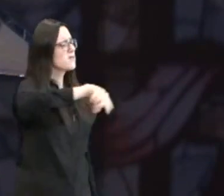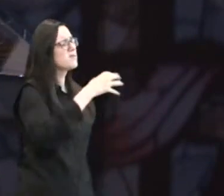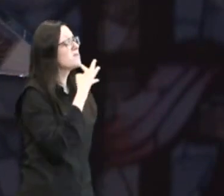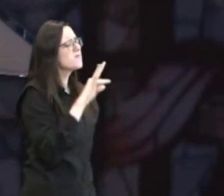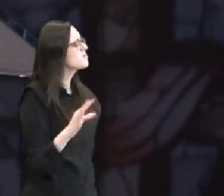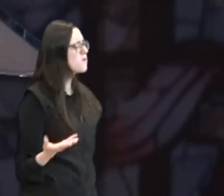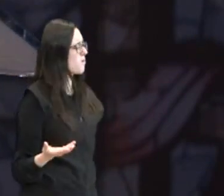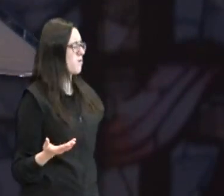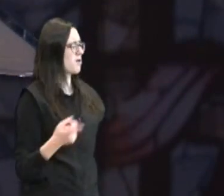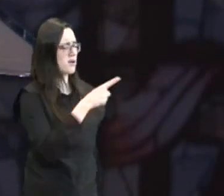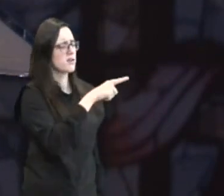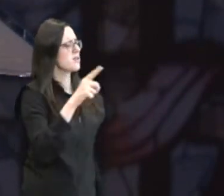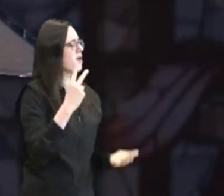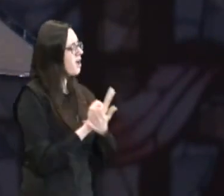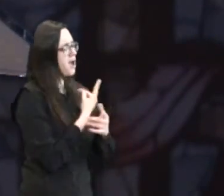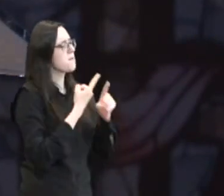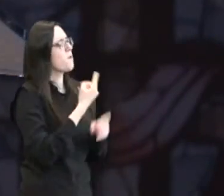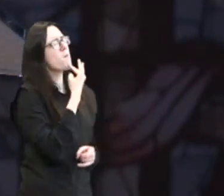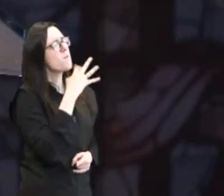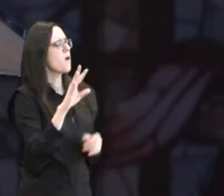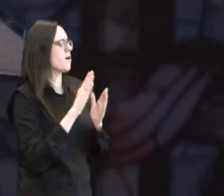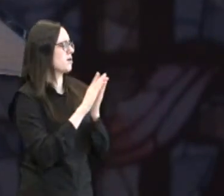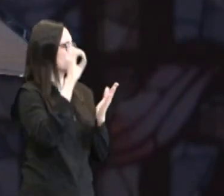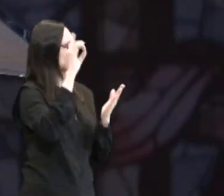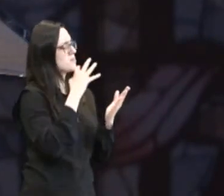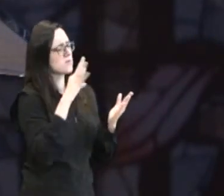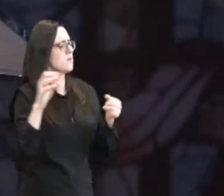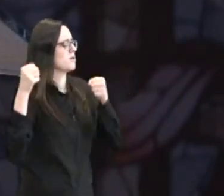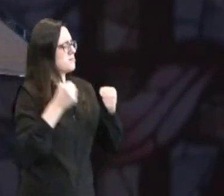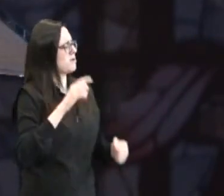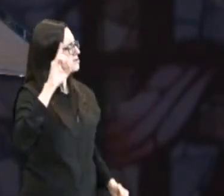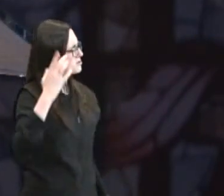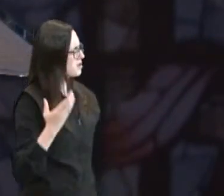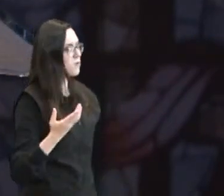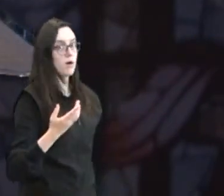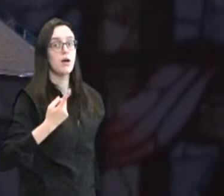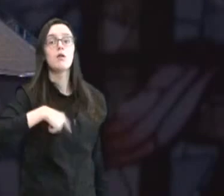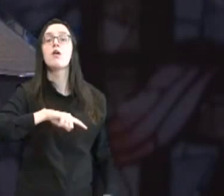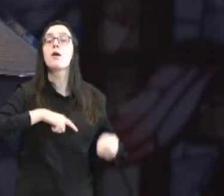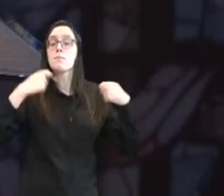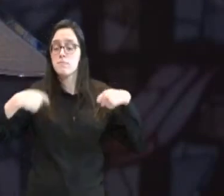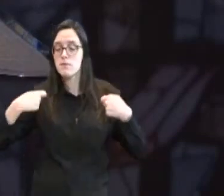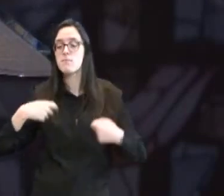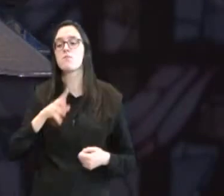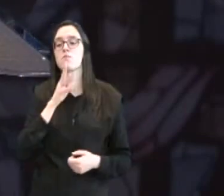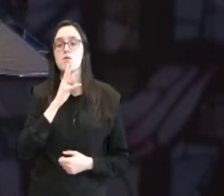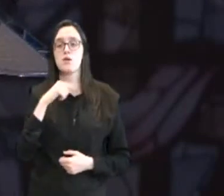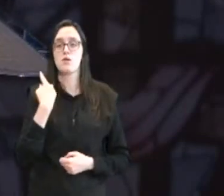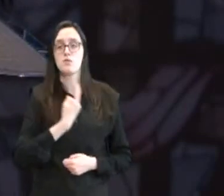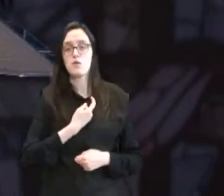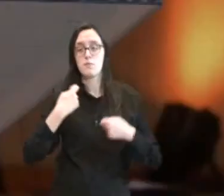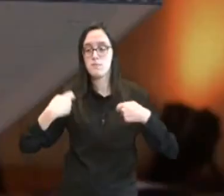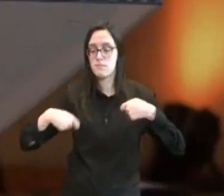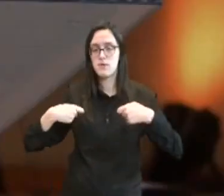as Escrituras e o poder de Deus. Precisamos conhecer, precisamos